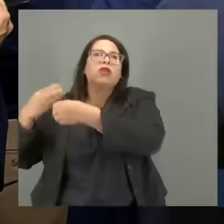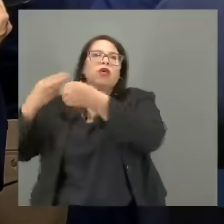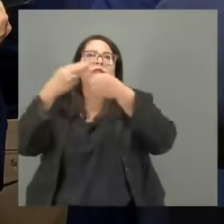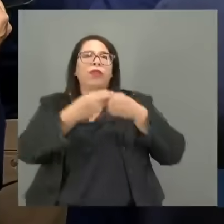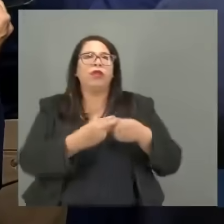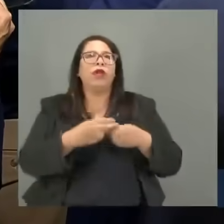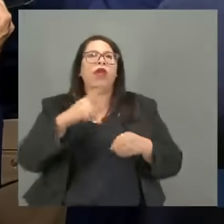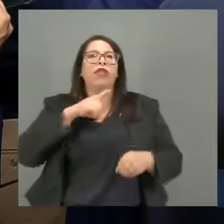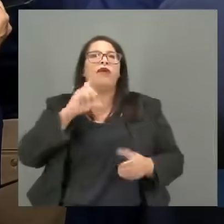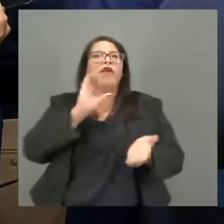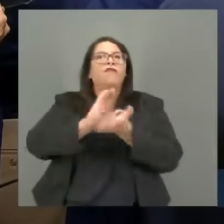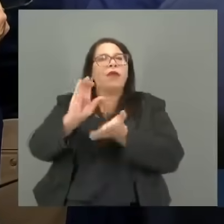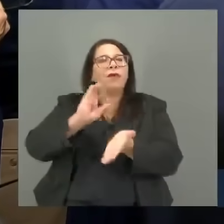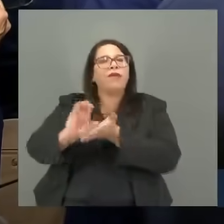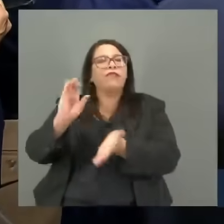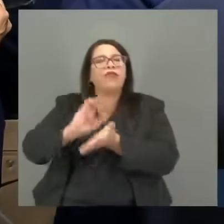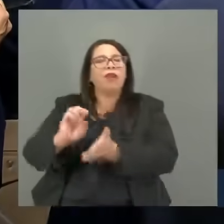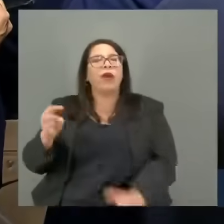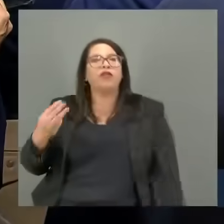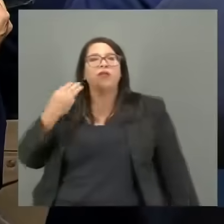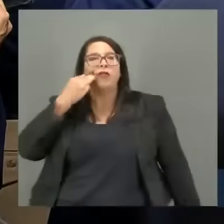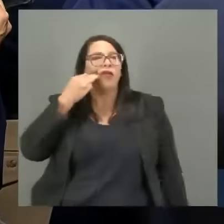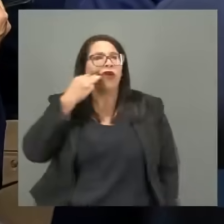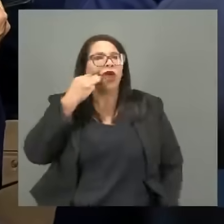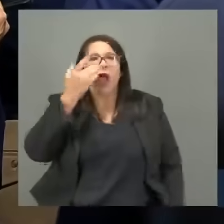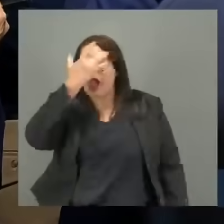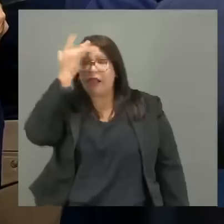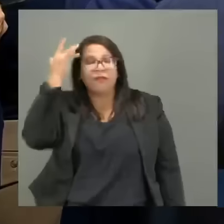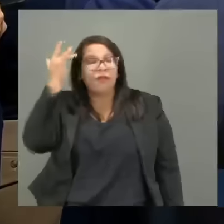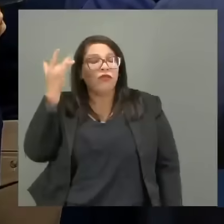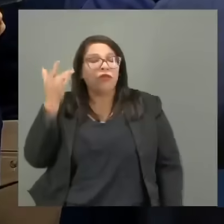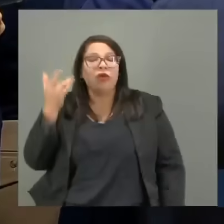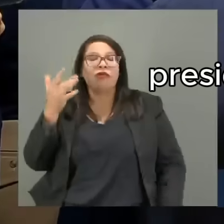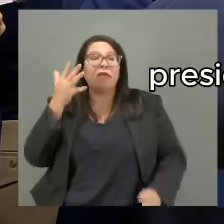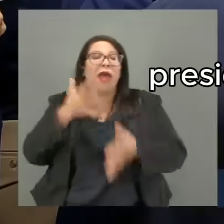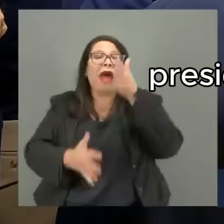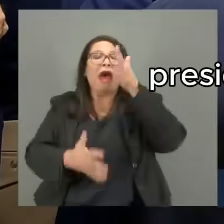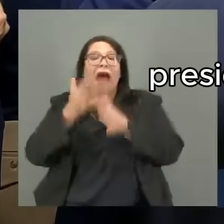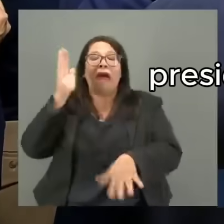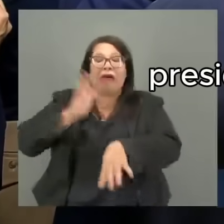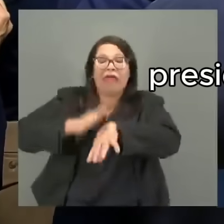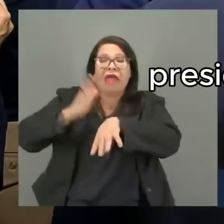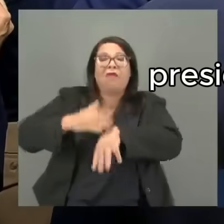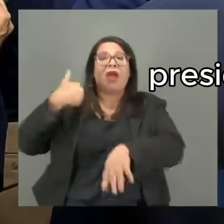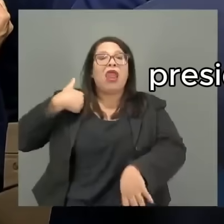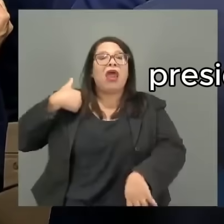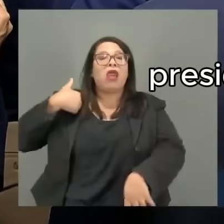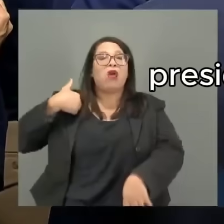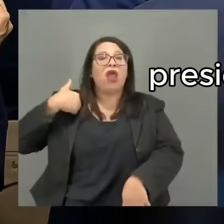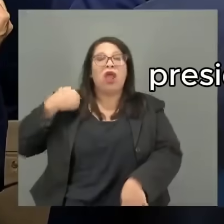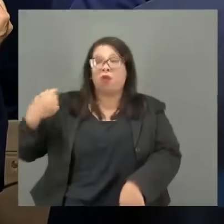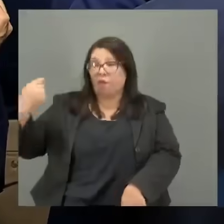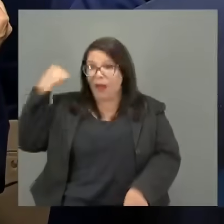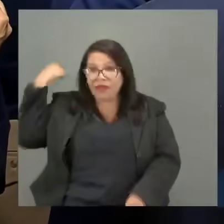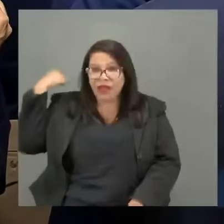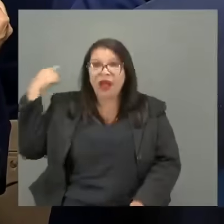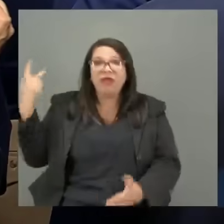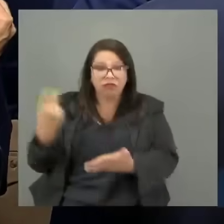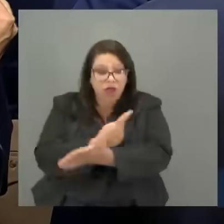receberam bilhões na época. Não me deixaram fazer esse trabalho. O presidente teve uma postura, no meu modo de